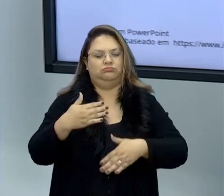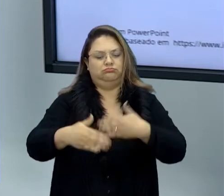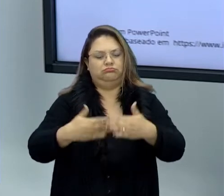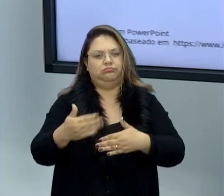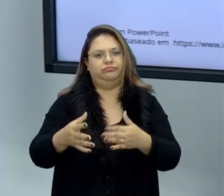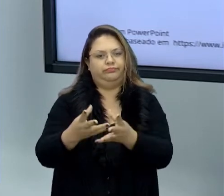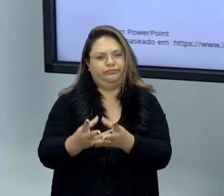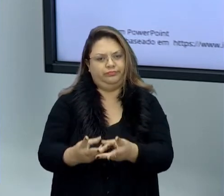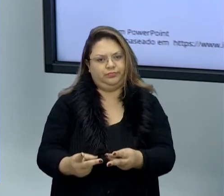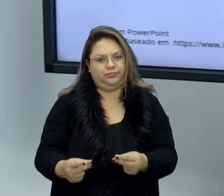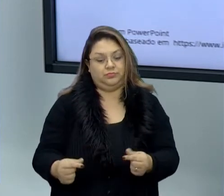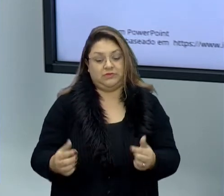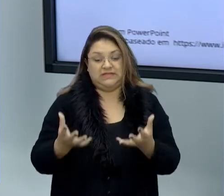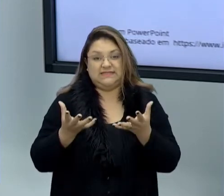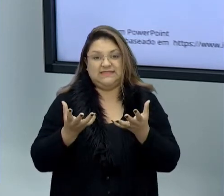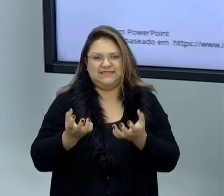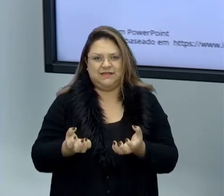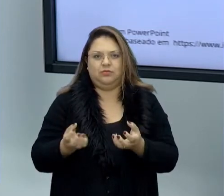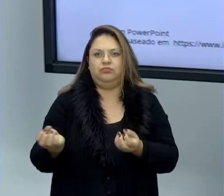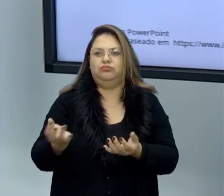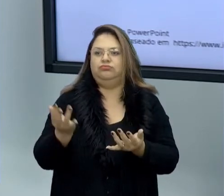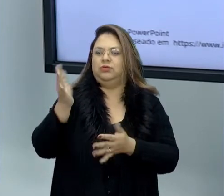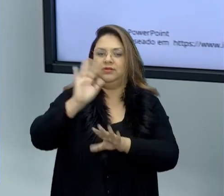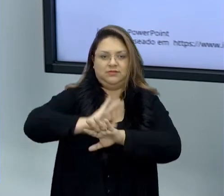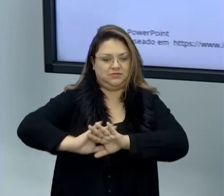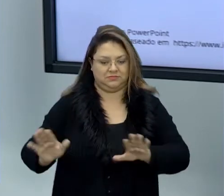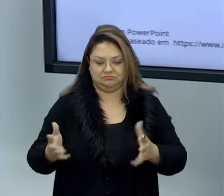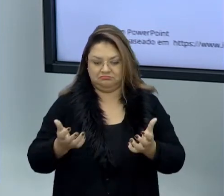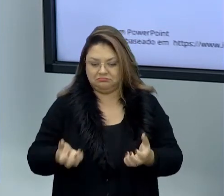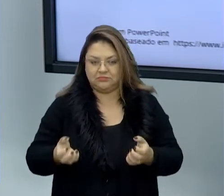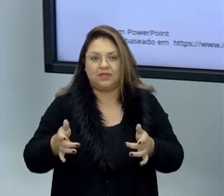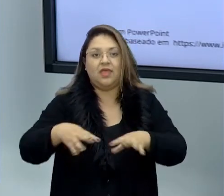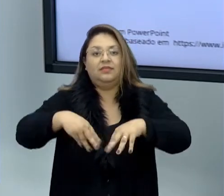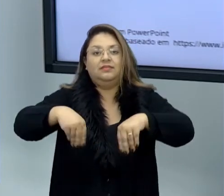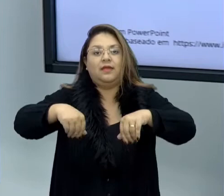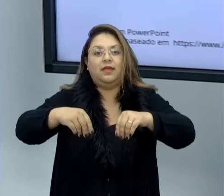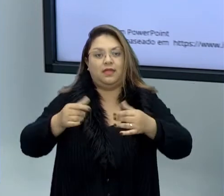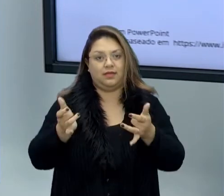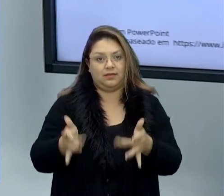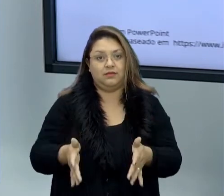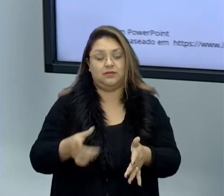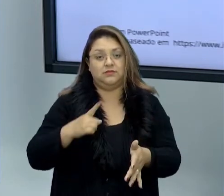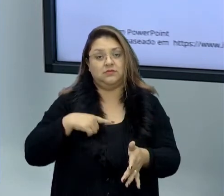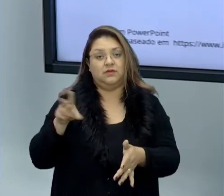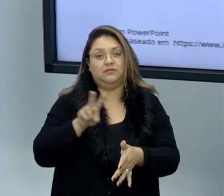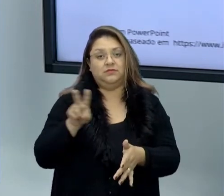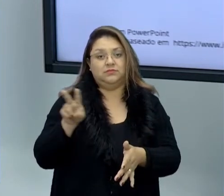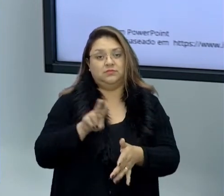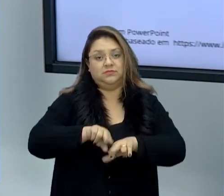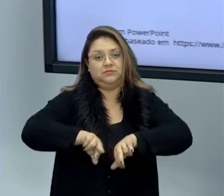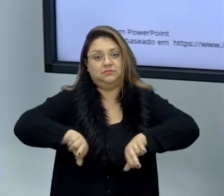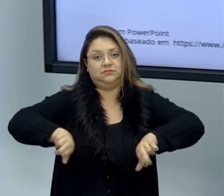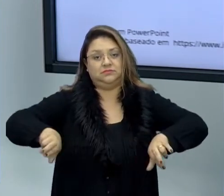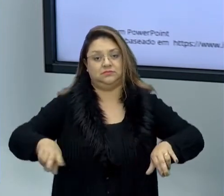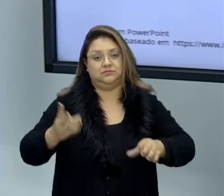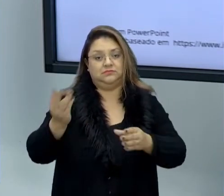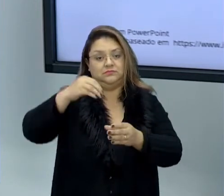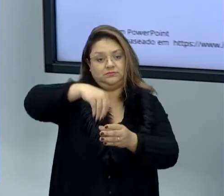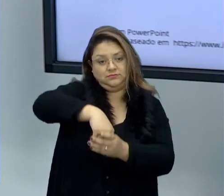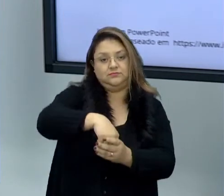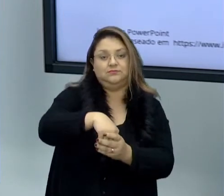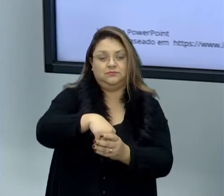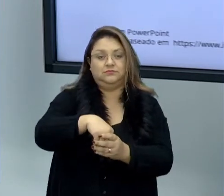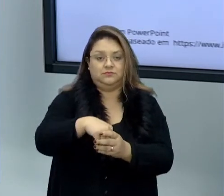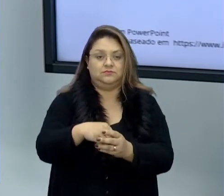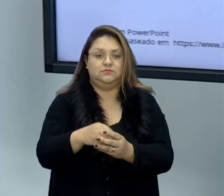sua planta, mas depois que está seco, evapora, né? E fica aí disponível esses nutrientes no solo. Então, o que vão fazer naquela parte